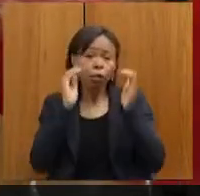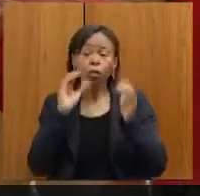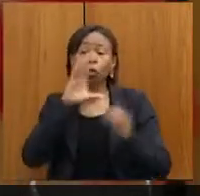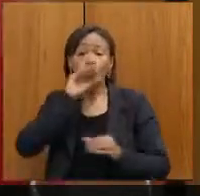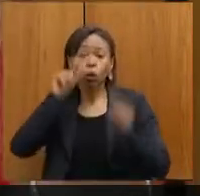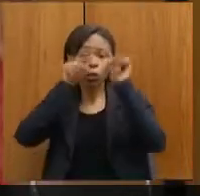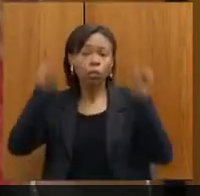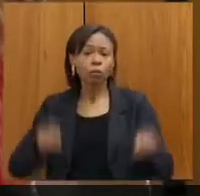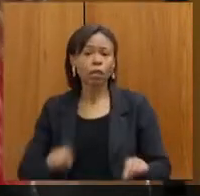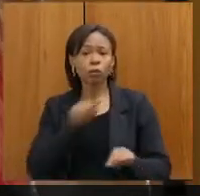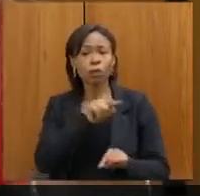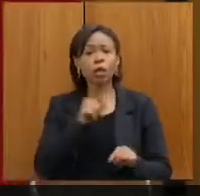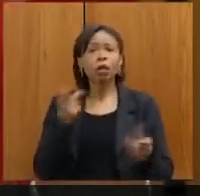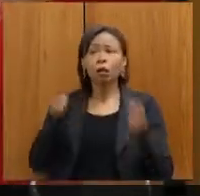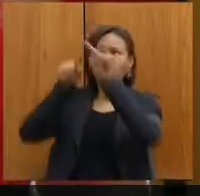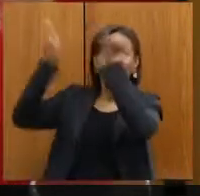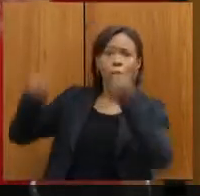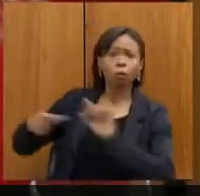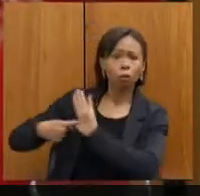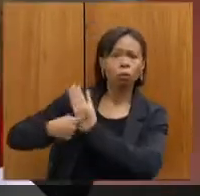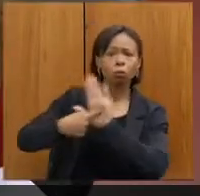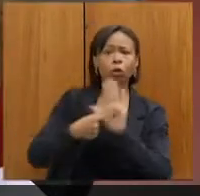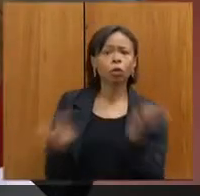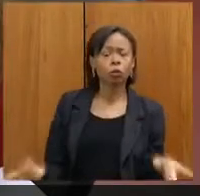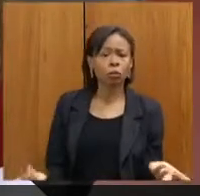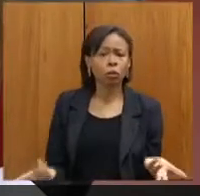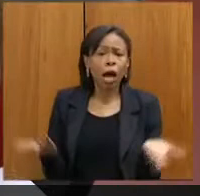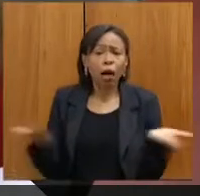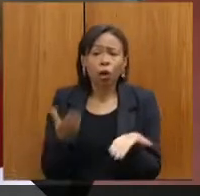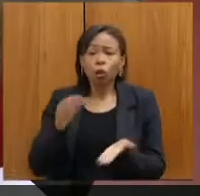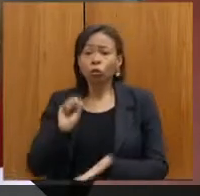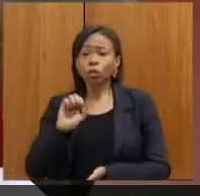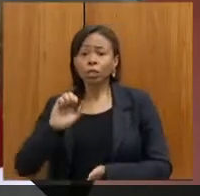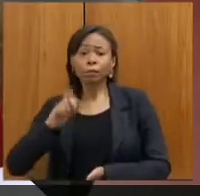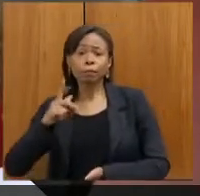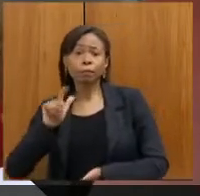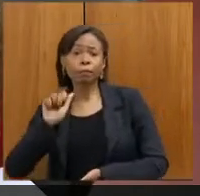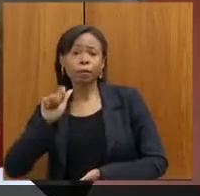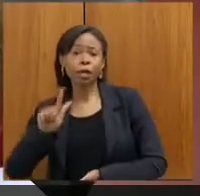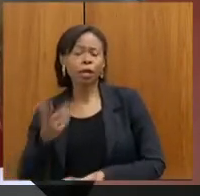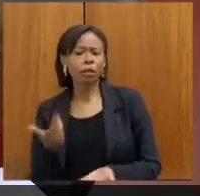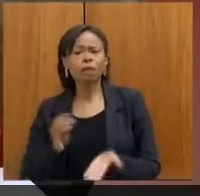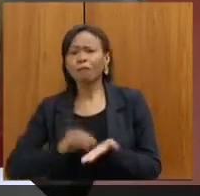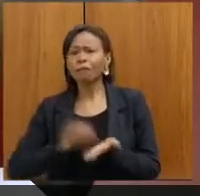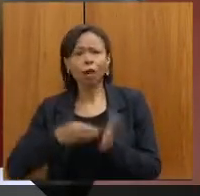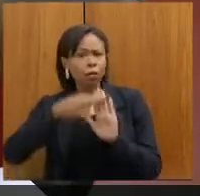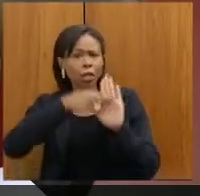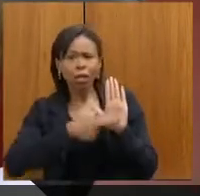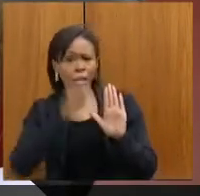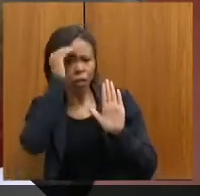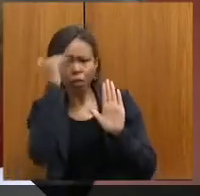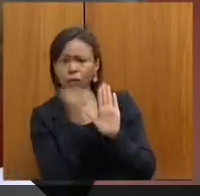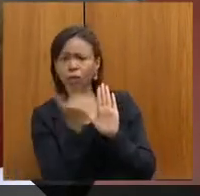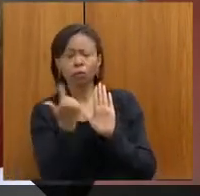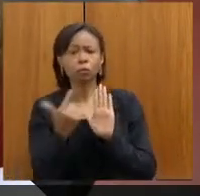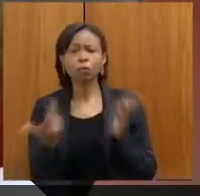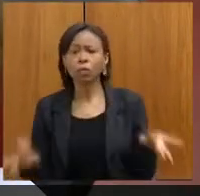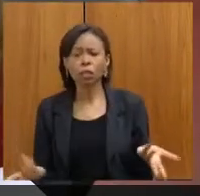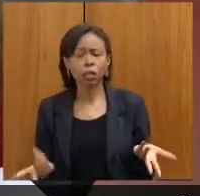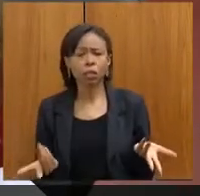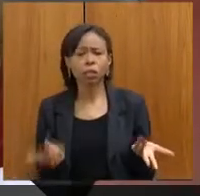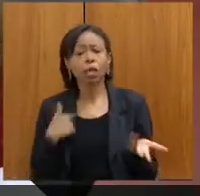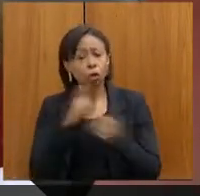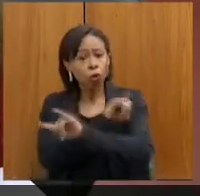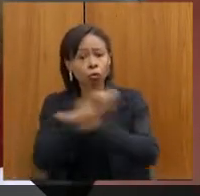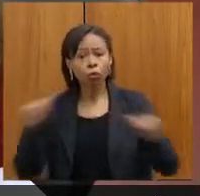na sua apresentação aí agora da Seplag Então você é um processo para sua apresentação não tem critério está desatualizado eu tô informando a